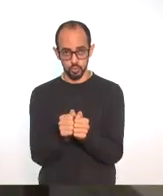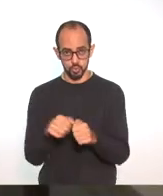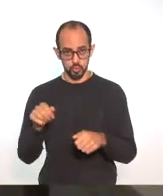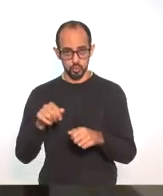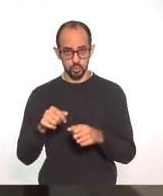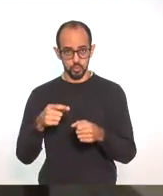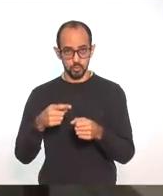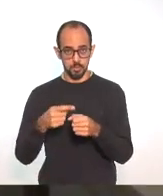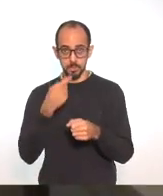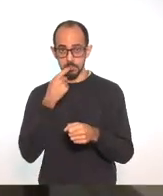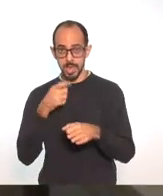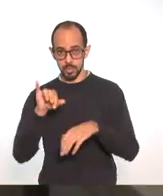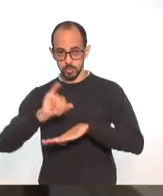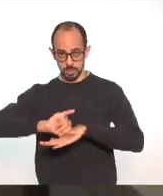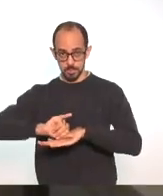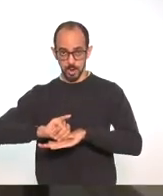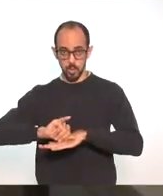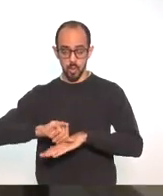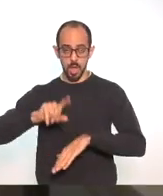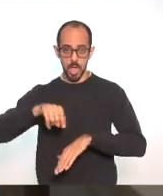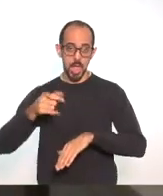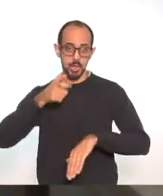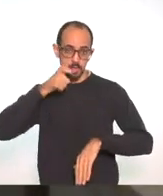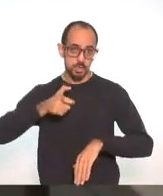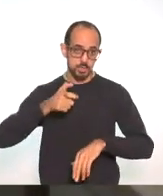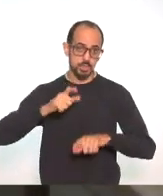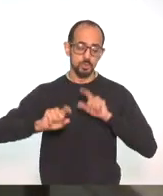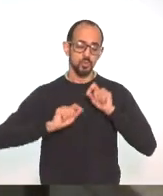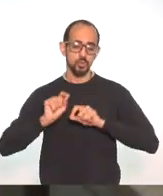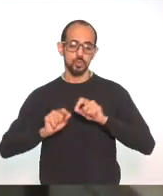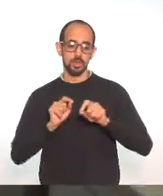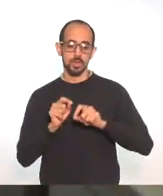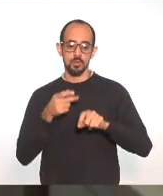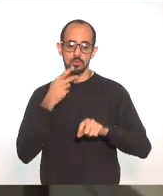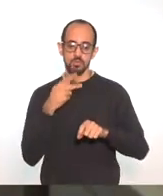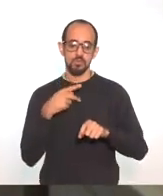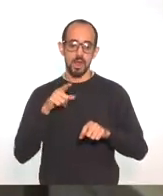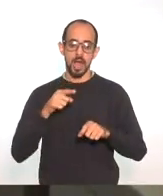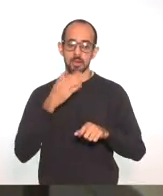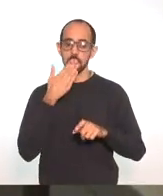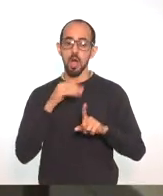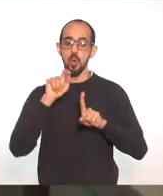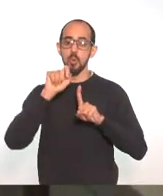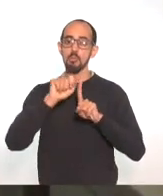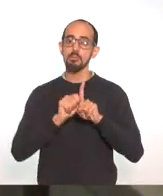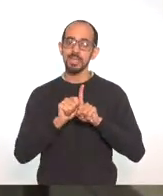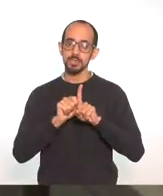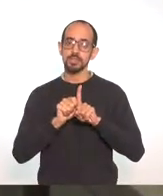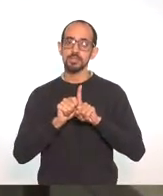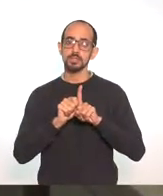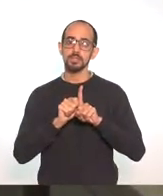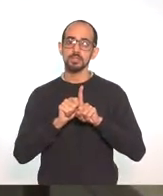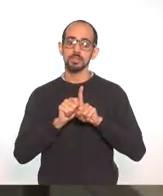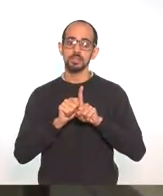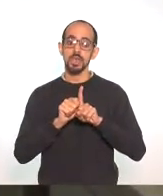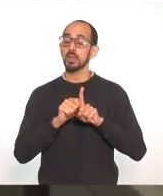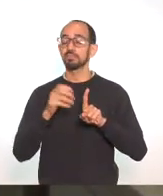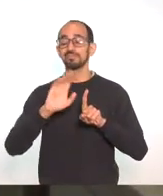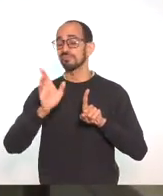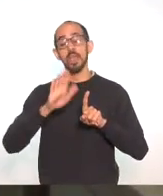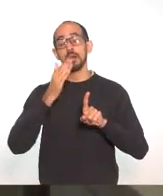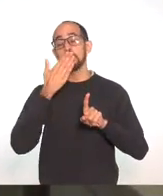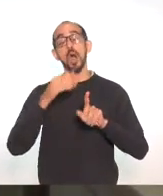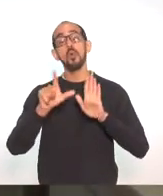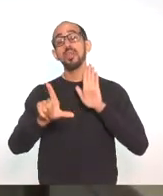metropolitana Seria interessante se tá aqui nesse de que leis foram retirados